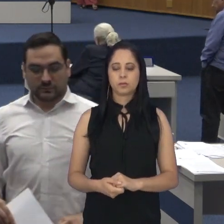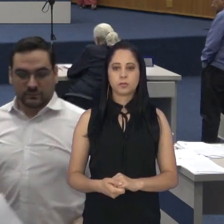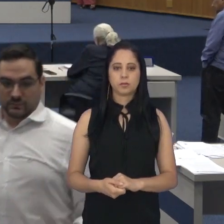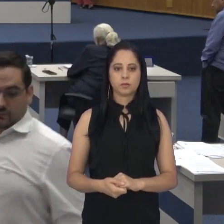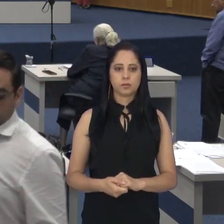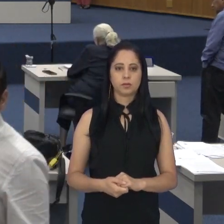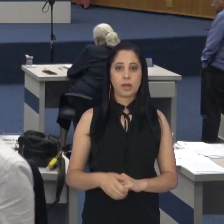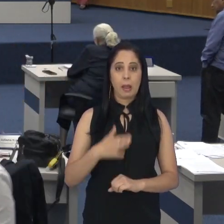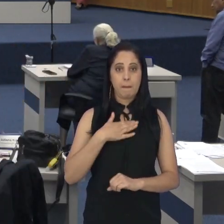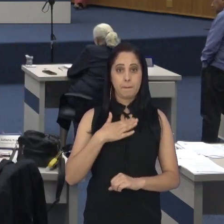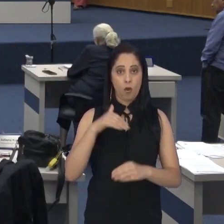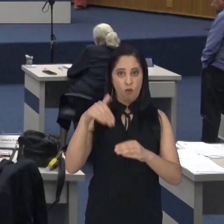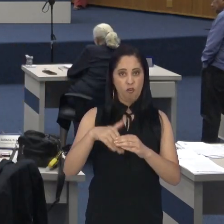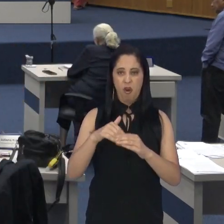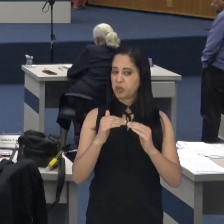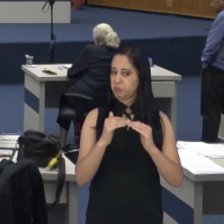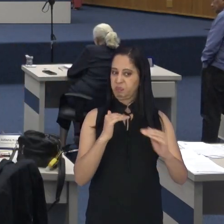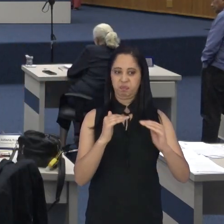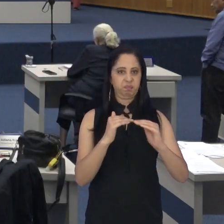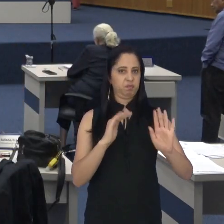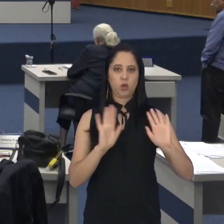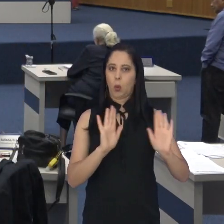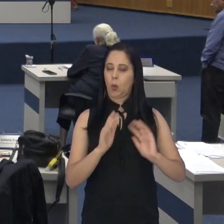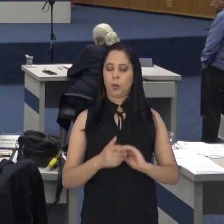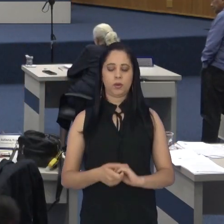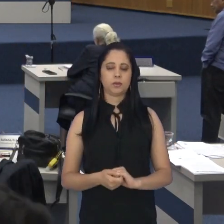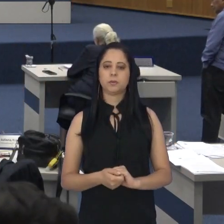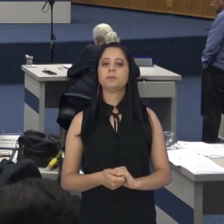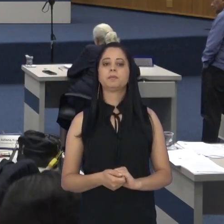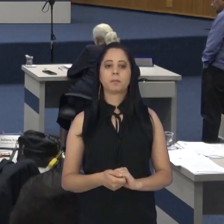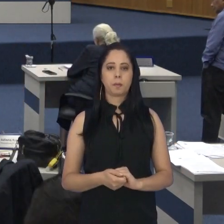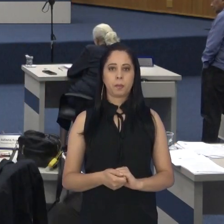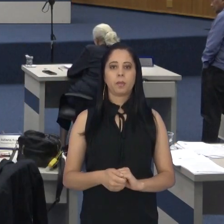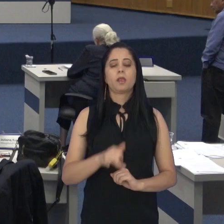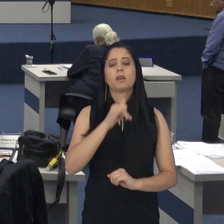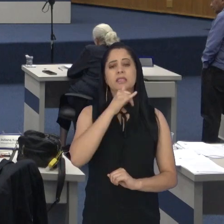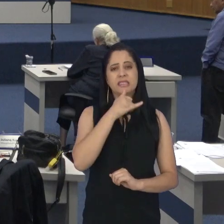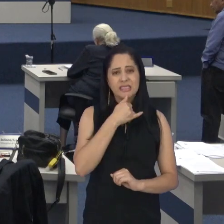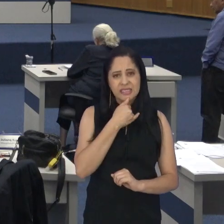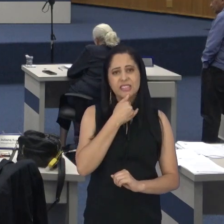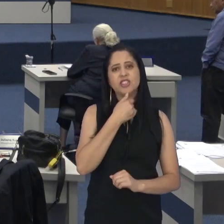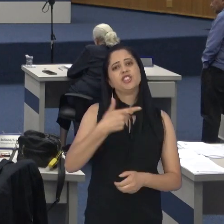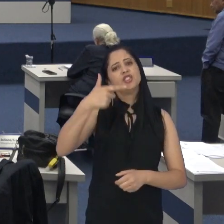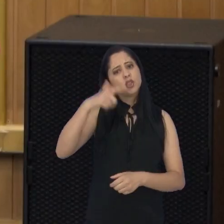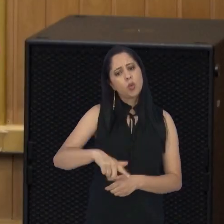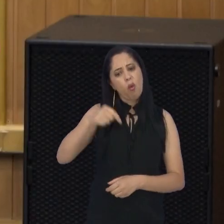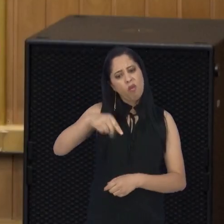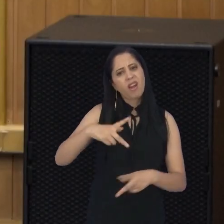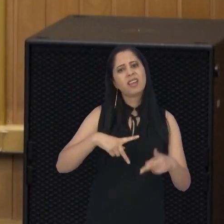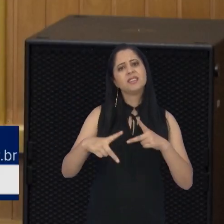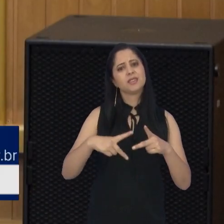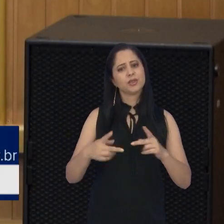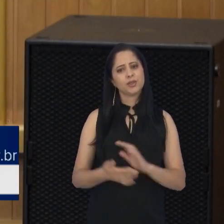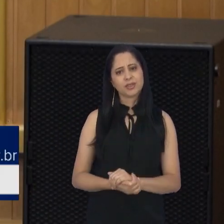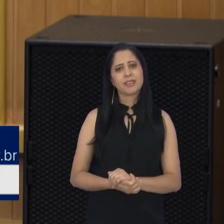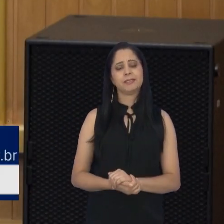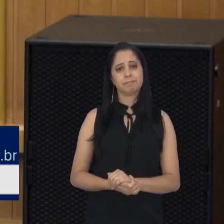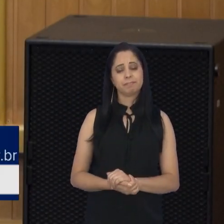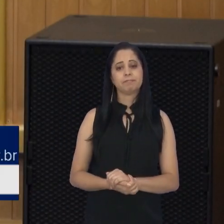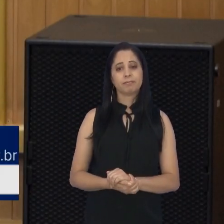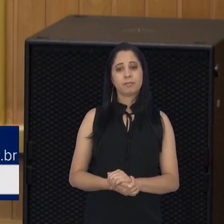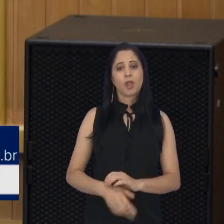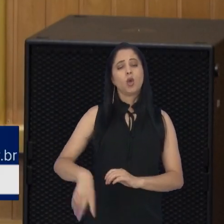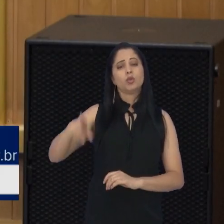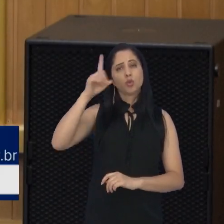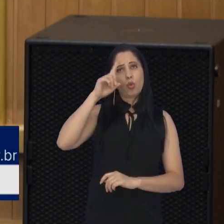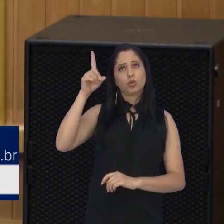voto contrário a mais essa triste história de São José dos Campos. E todo dia